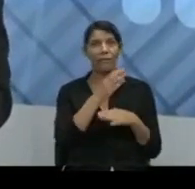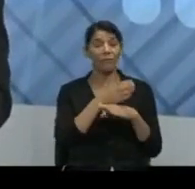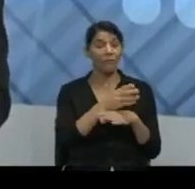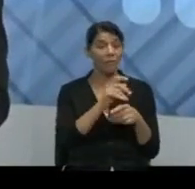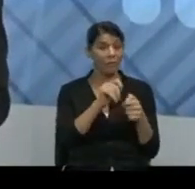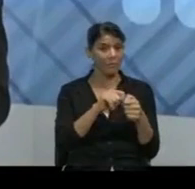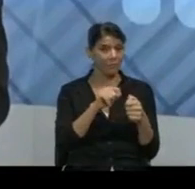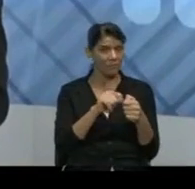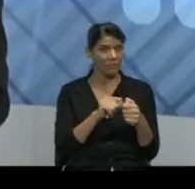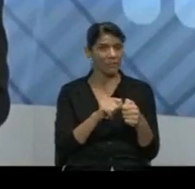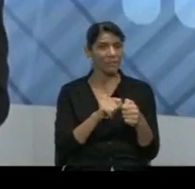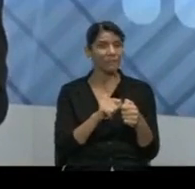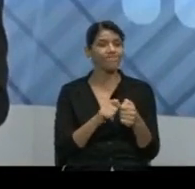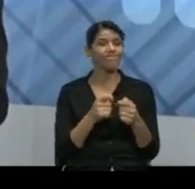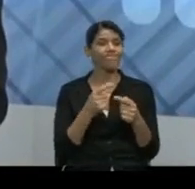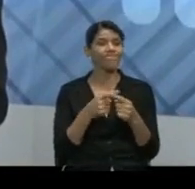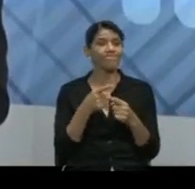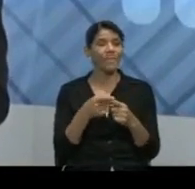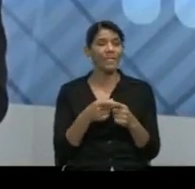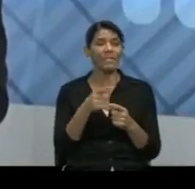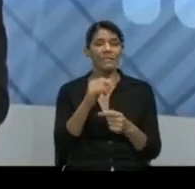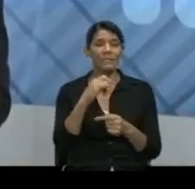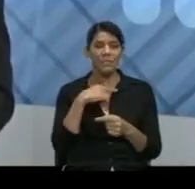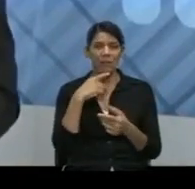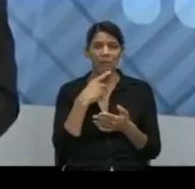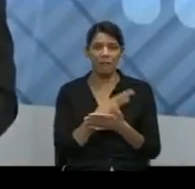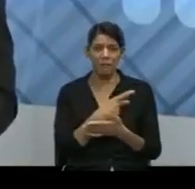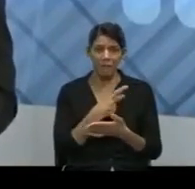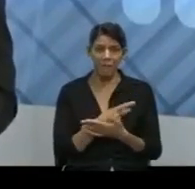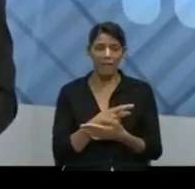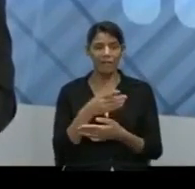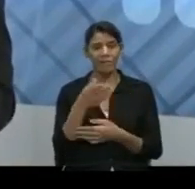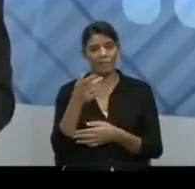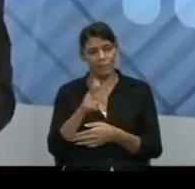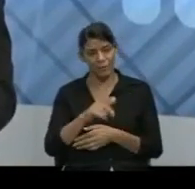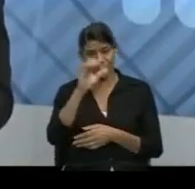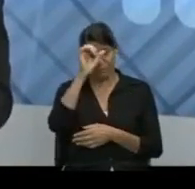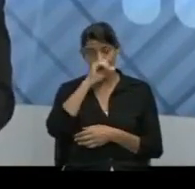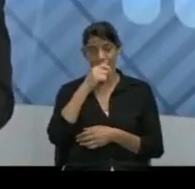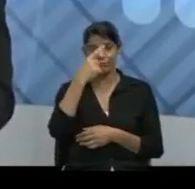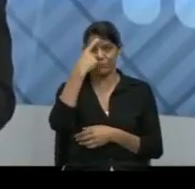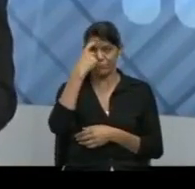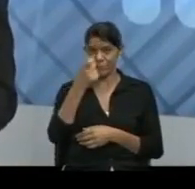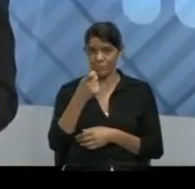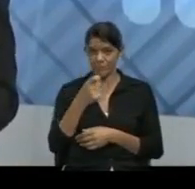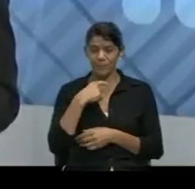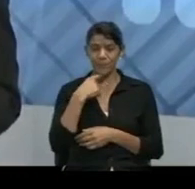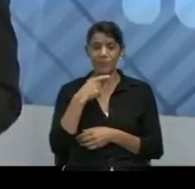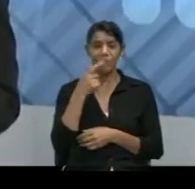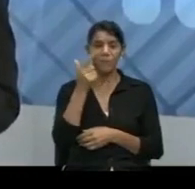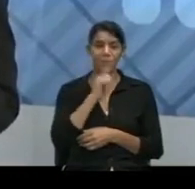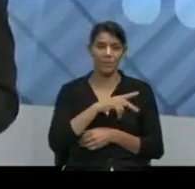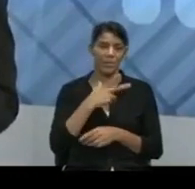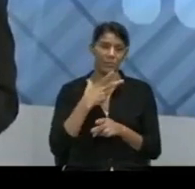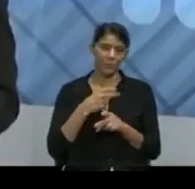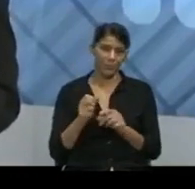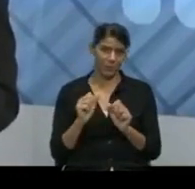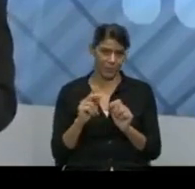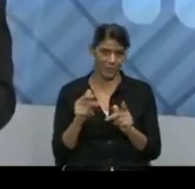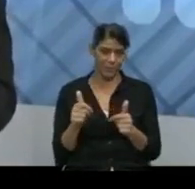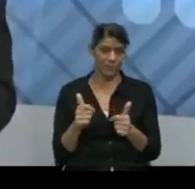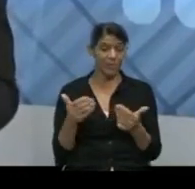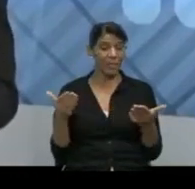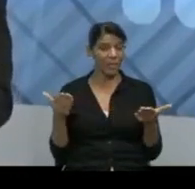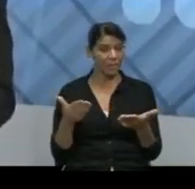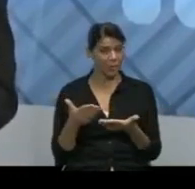tá? Executem, porque é errando, é executando que você vai aprender. Que vão surgir as dúvidas e você vai conseguir resolver elas, tá? Então